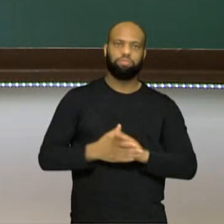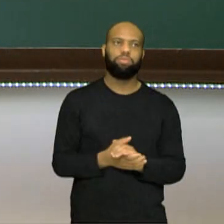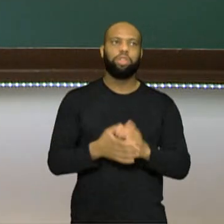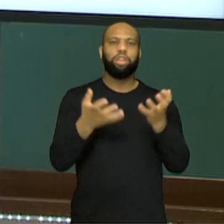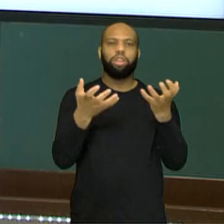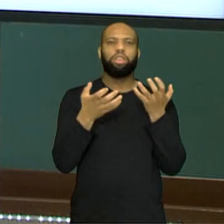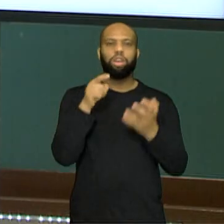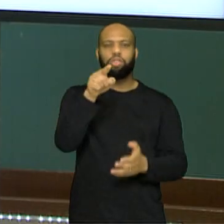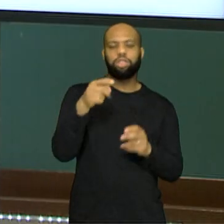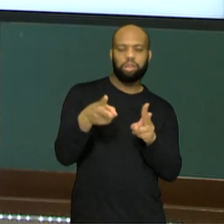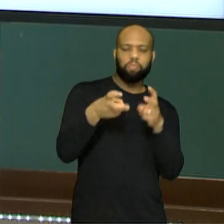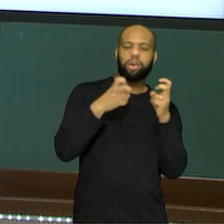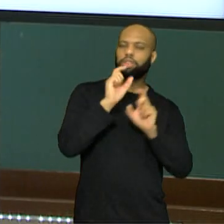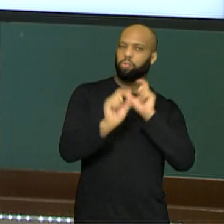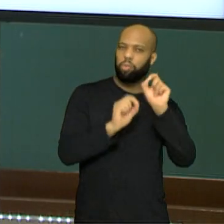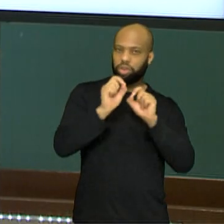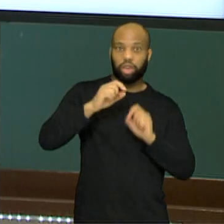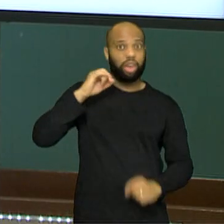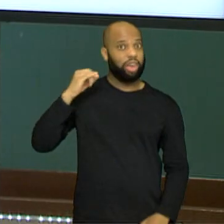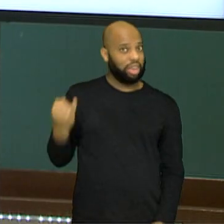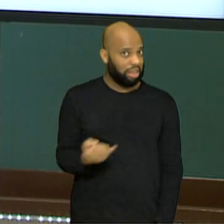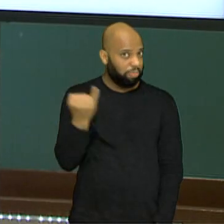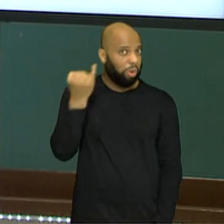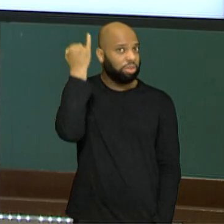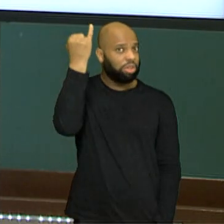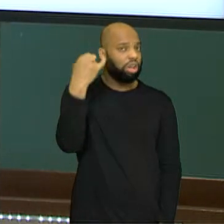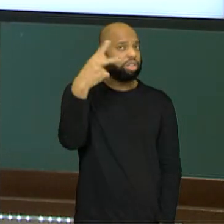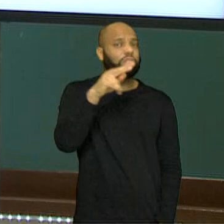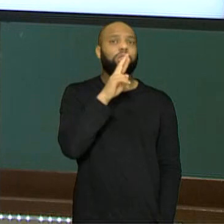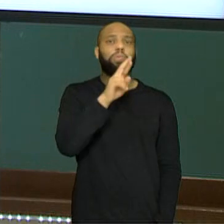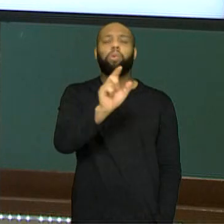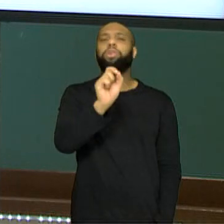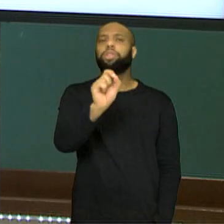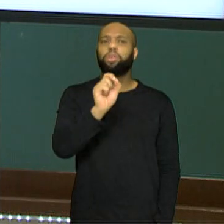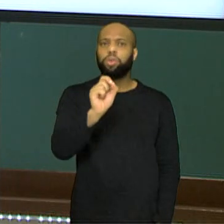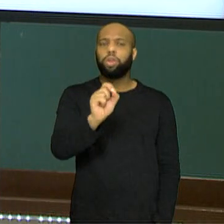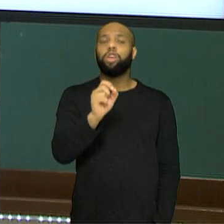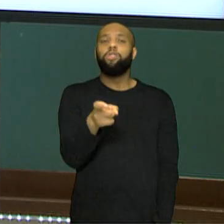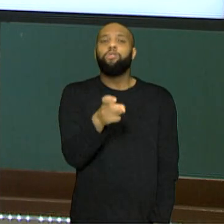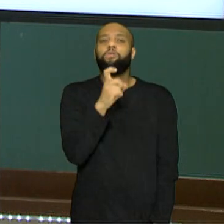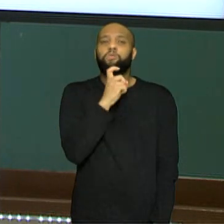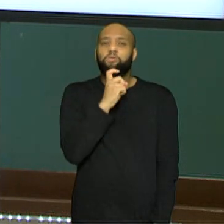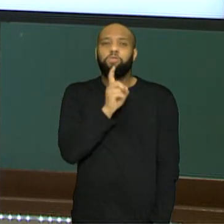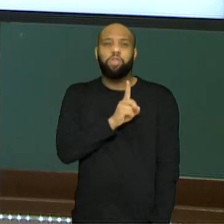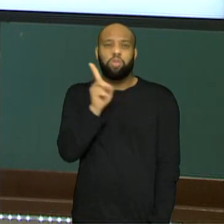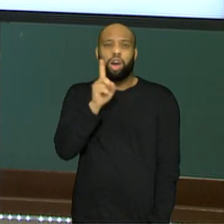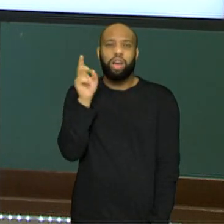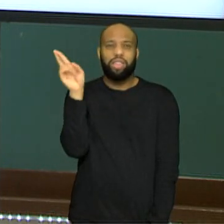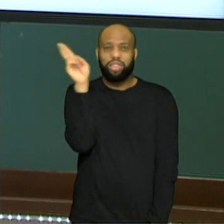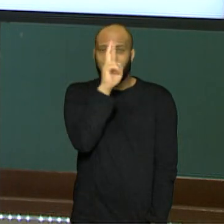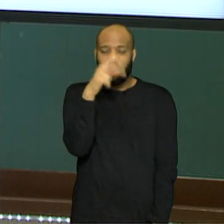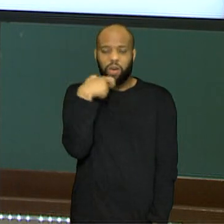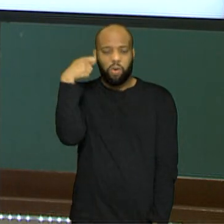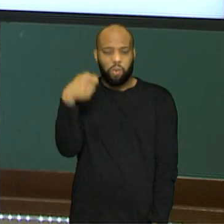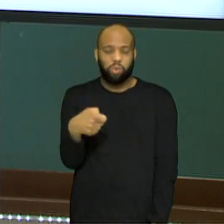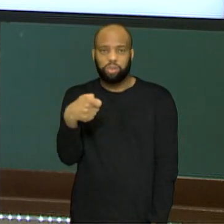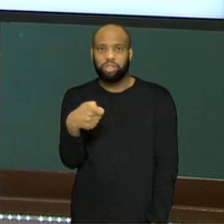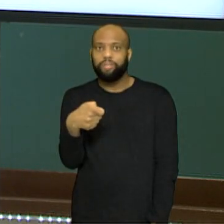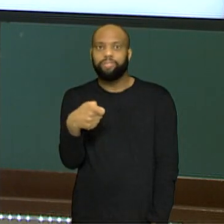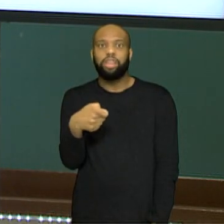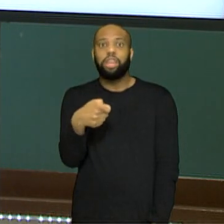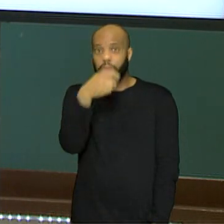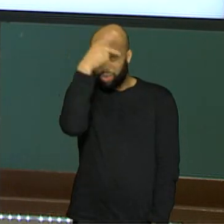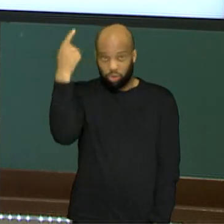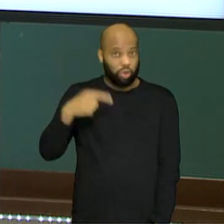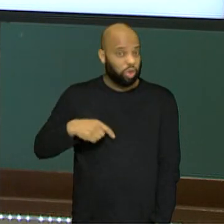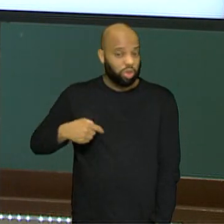quero que vocês percebam, e é importante para pôr na resposta, que o frio na Rússia ele impede que pessoas